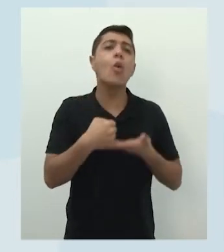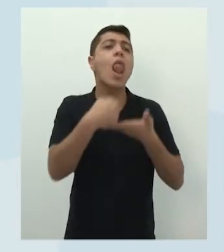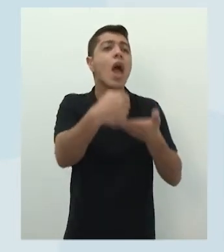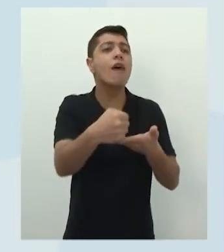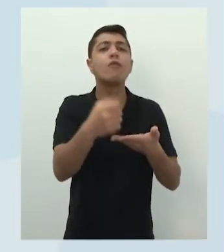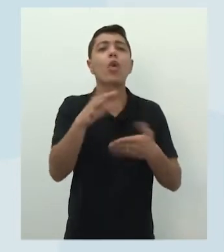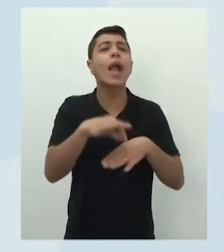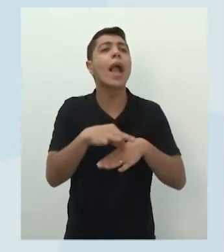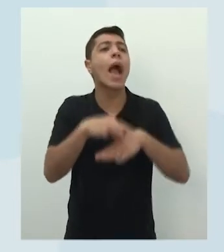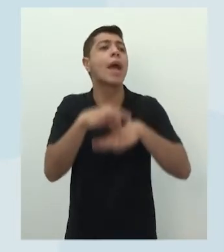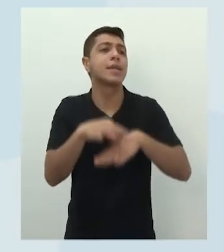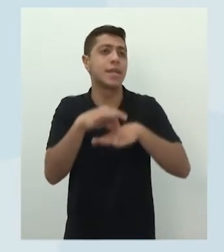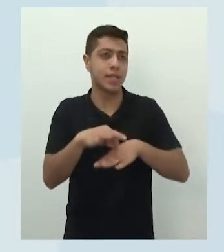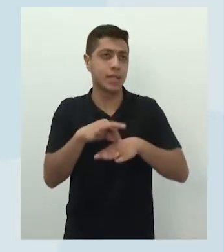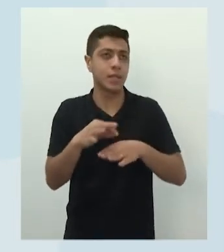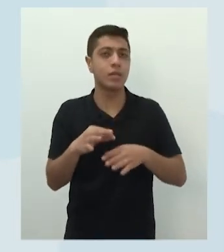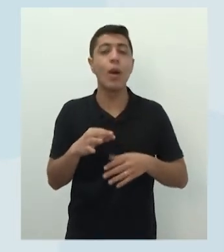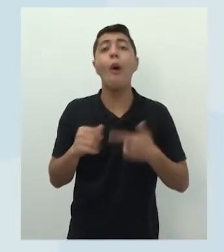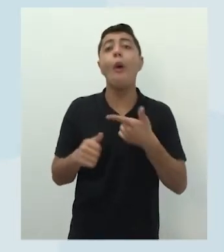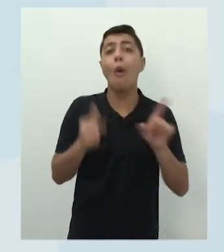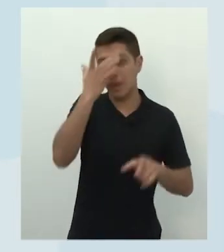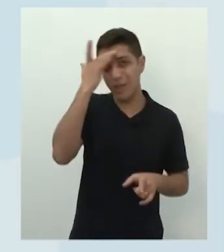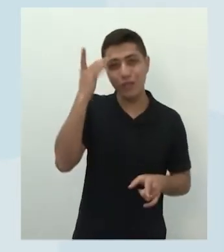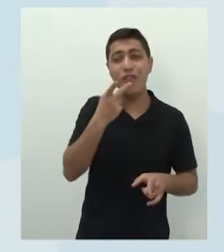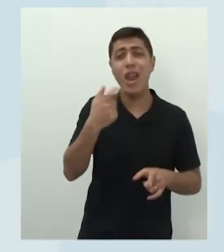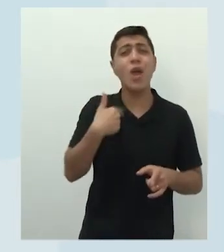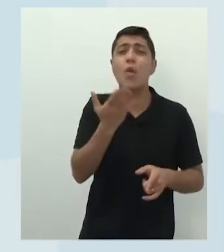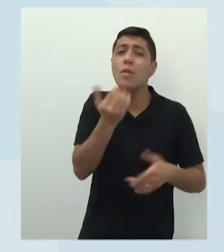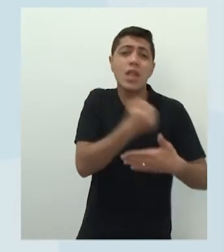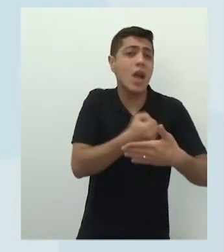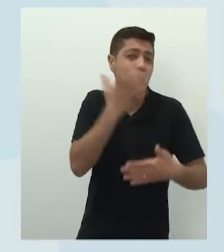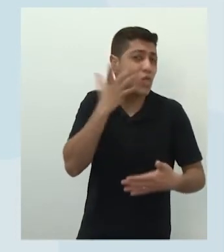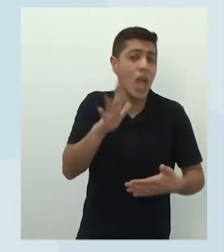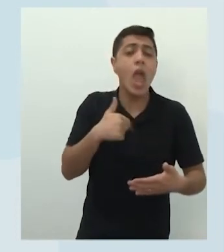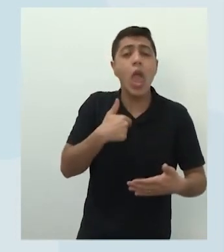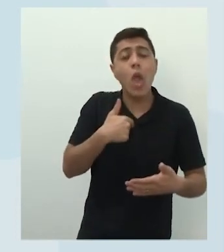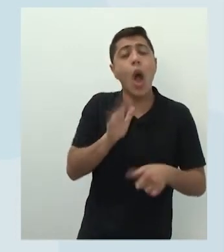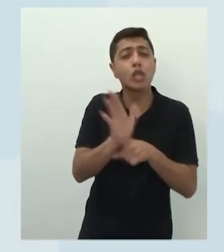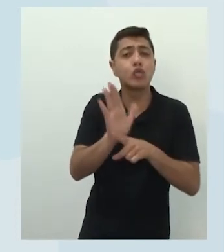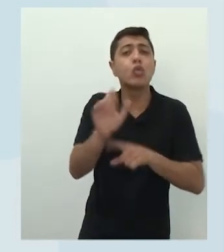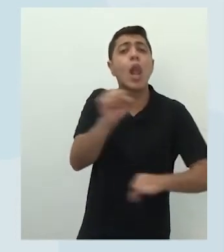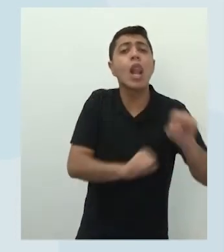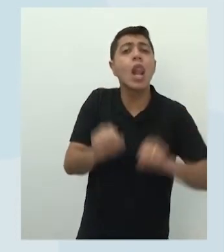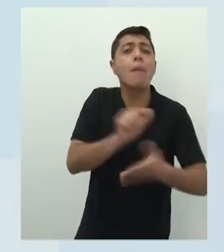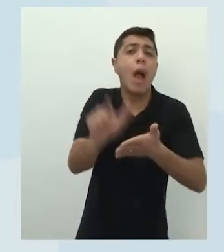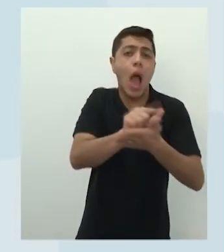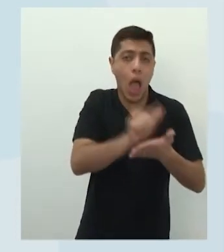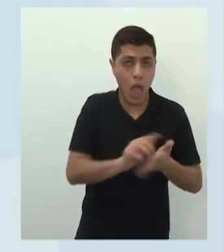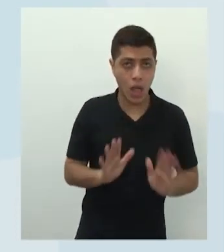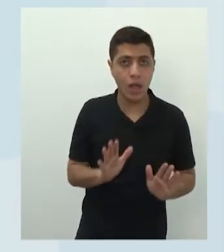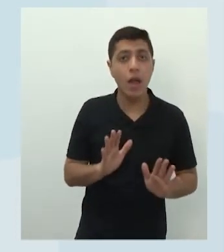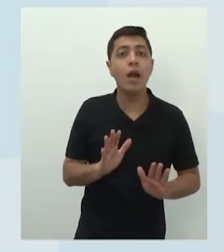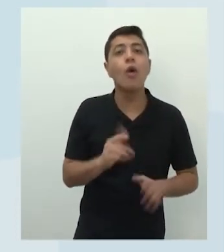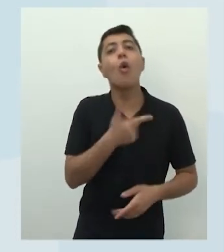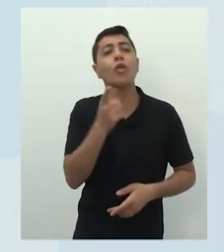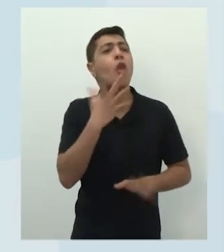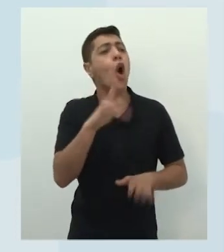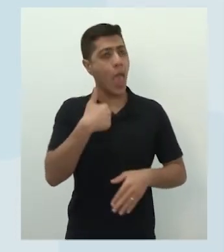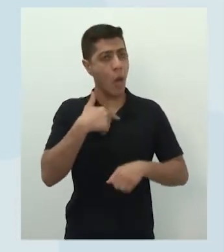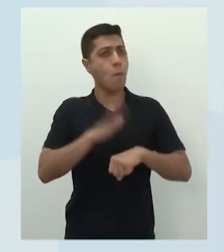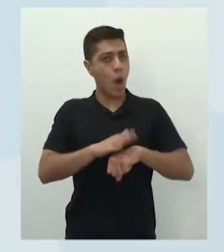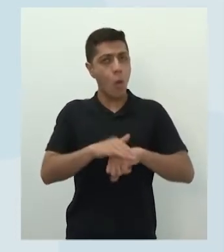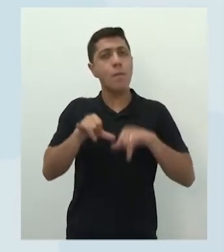limpeza depois. O outro vai falar, olha, eu faço a compra da bebida. Isso é inteligência de rede. Se você pegar o seu grupinho do